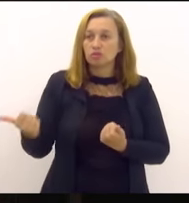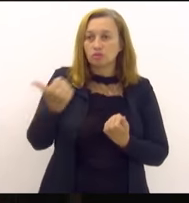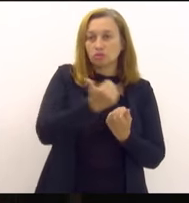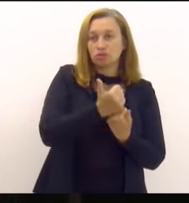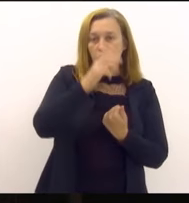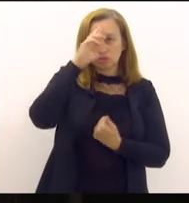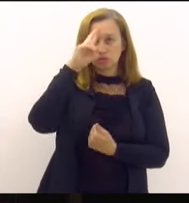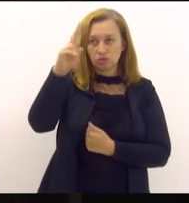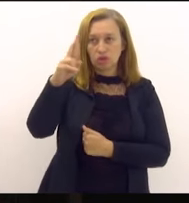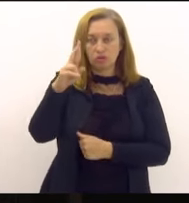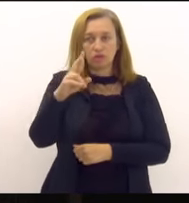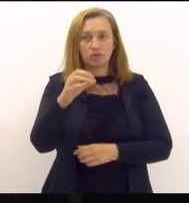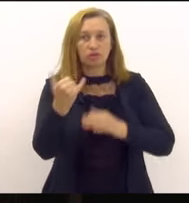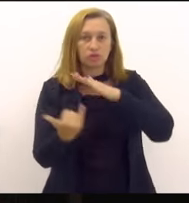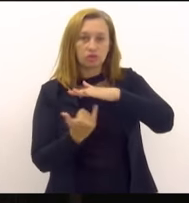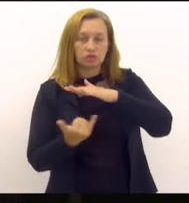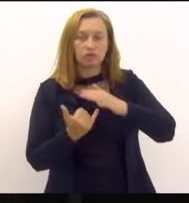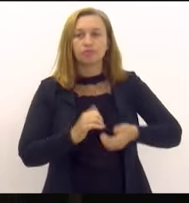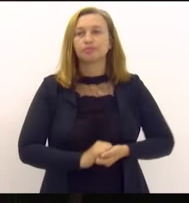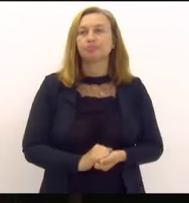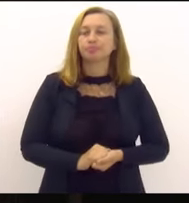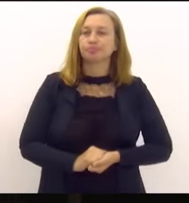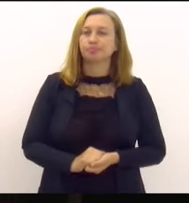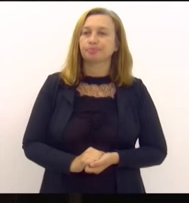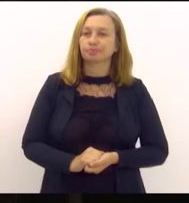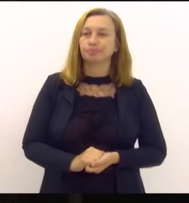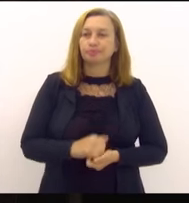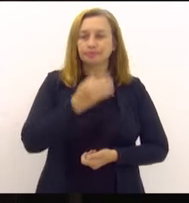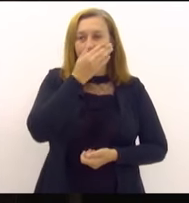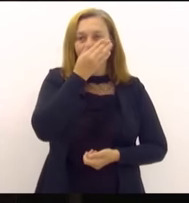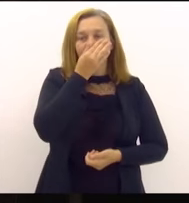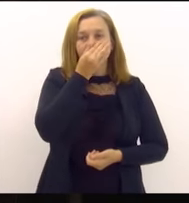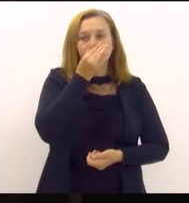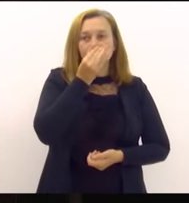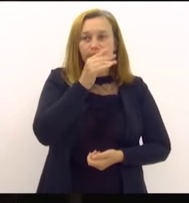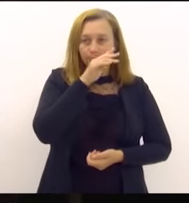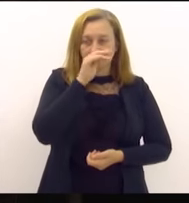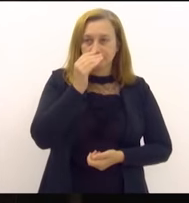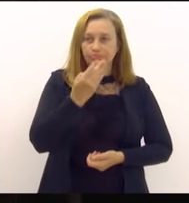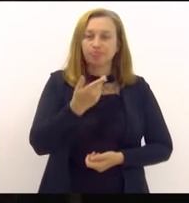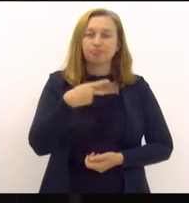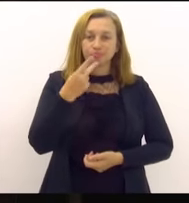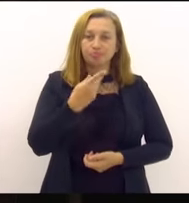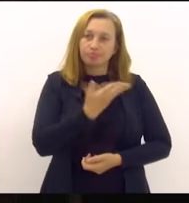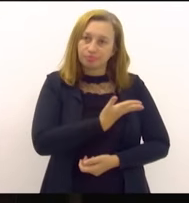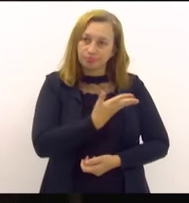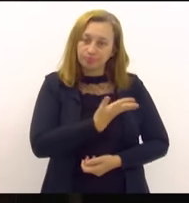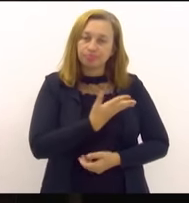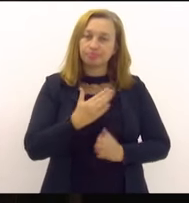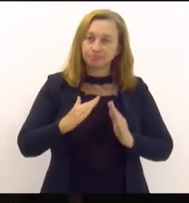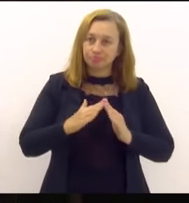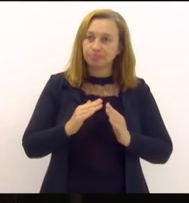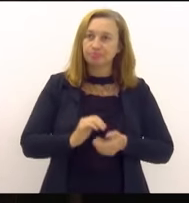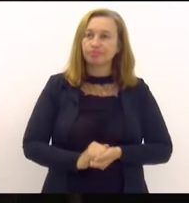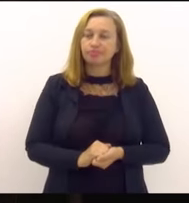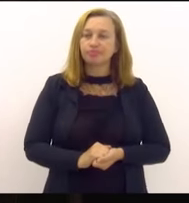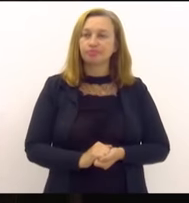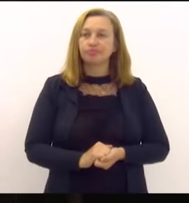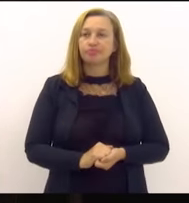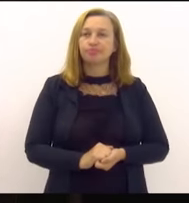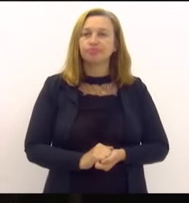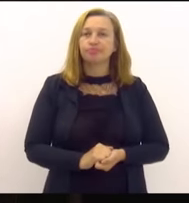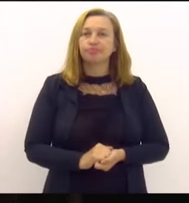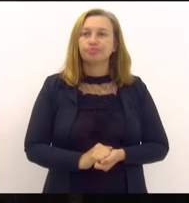instituição. E neste ponto, dirijo-me aos meus colegas nesta casa, que é premente que se